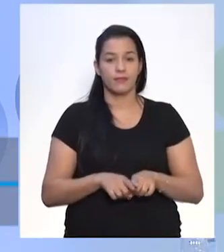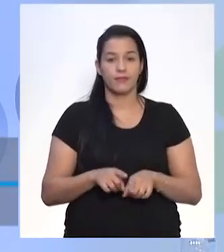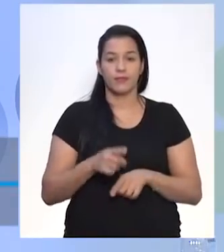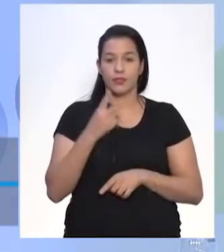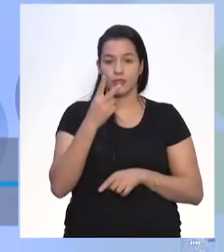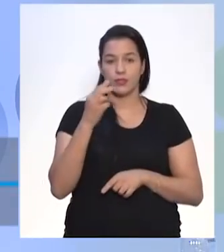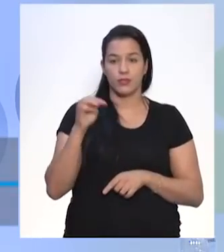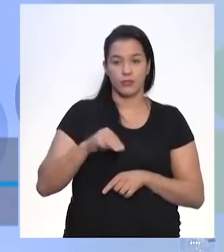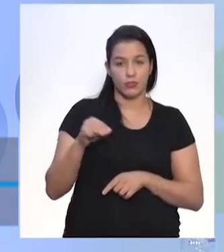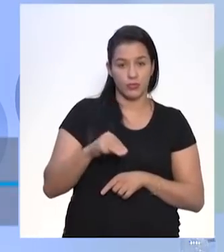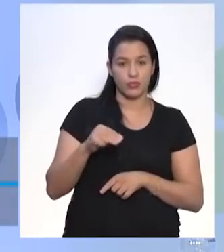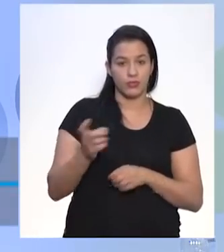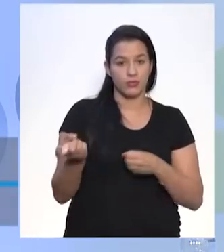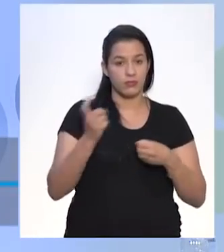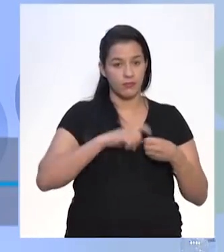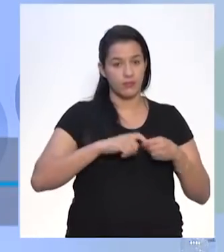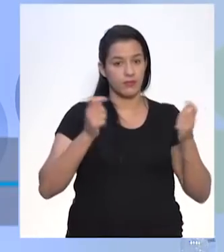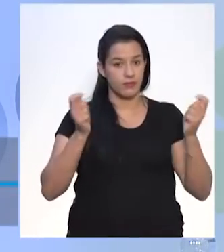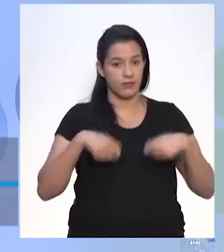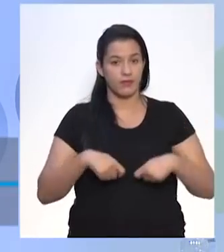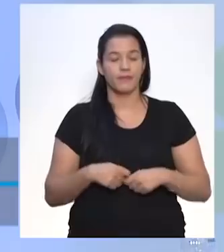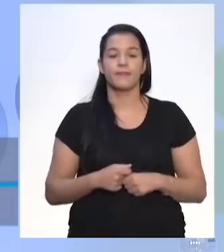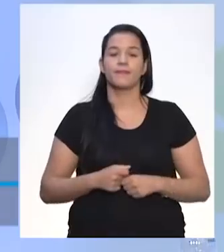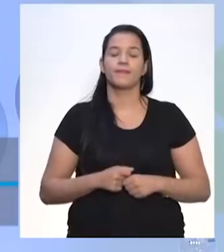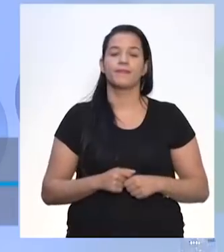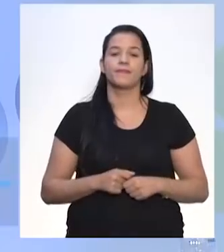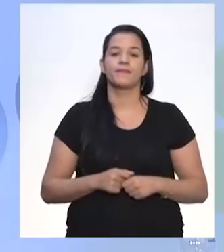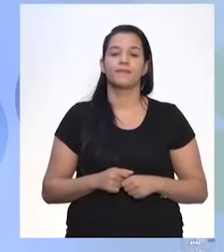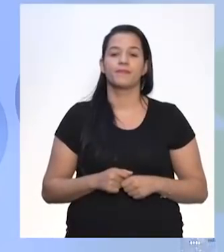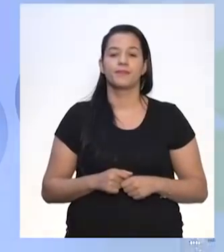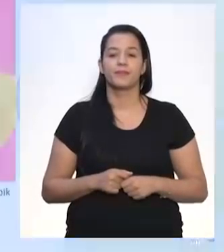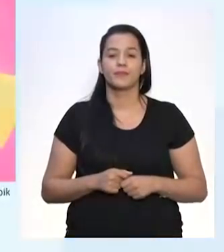uns 2 minutinhos, acho que dá, né? A gente se encontra.